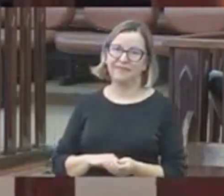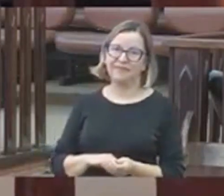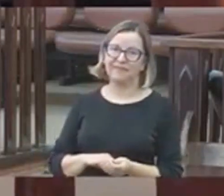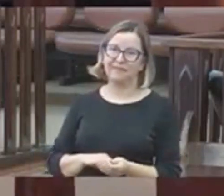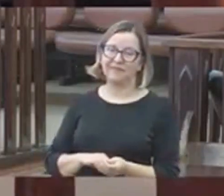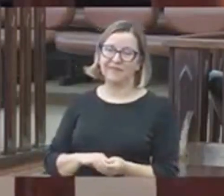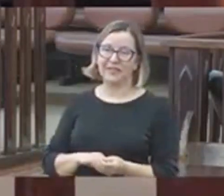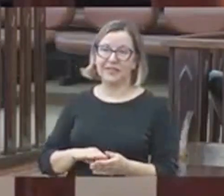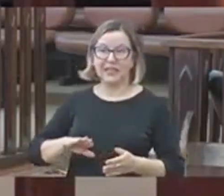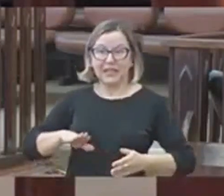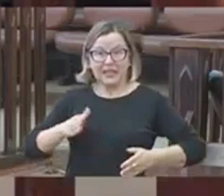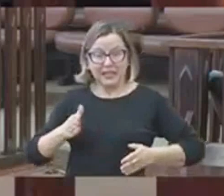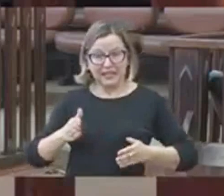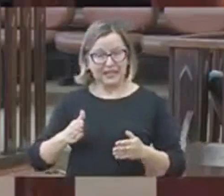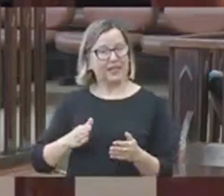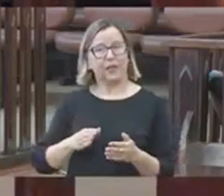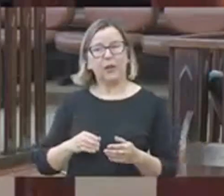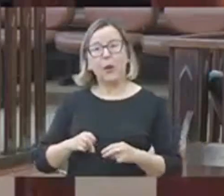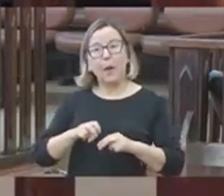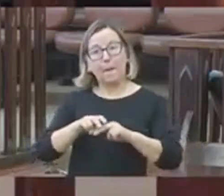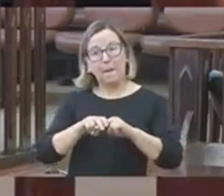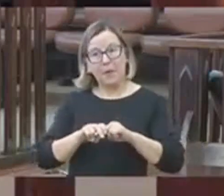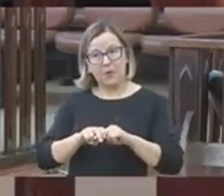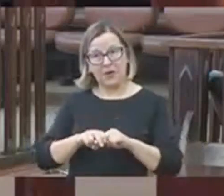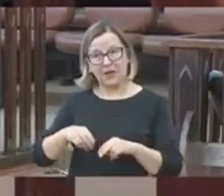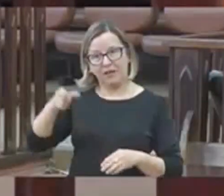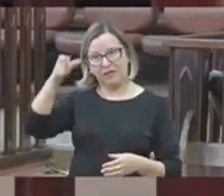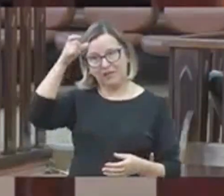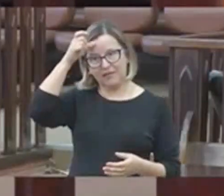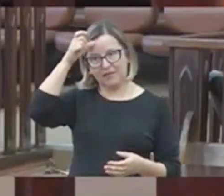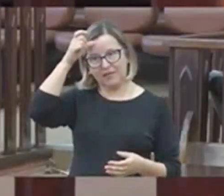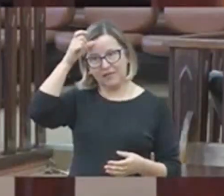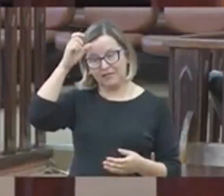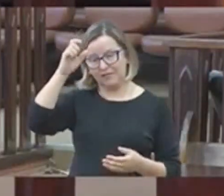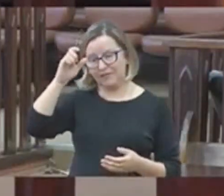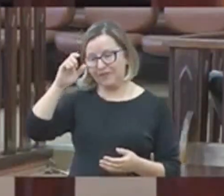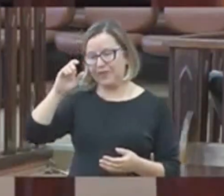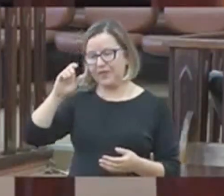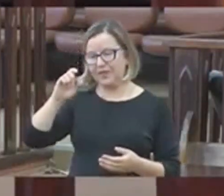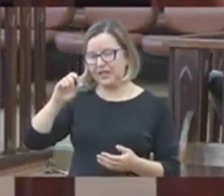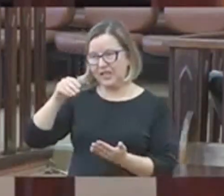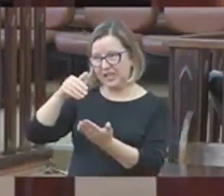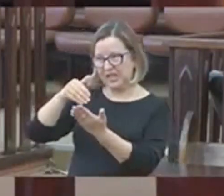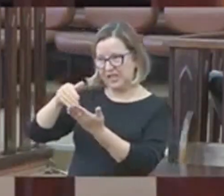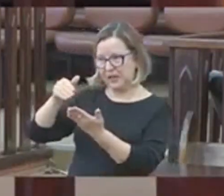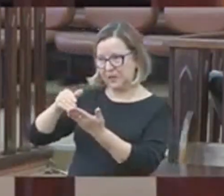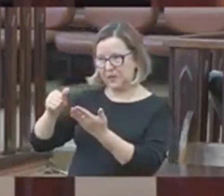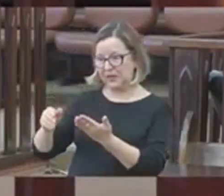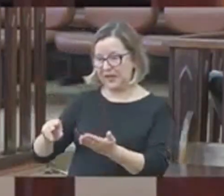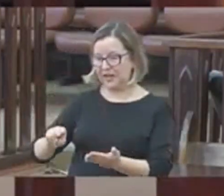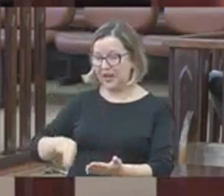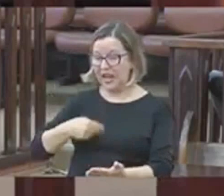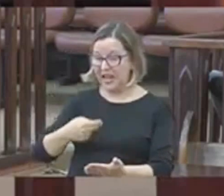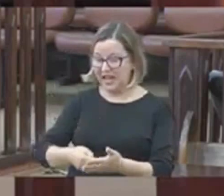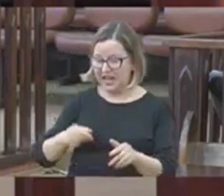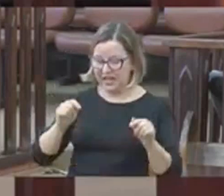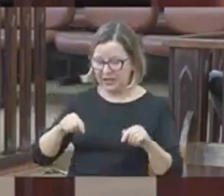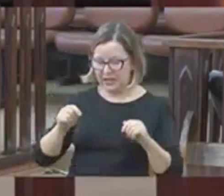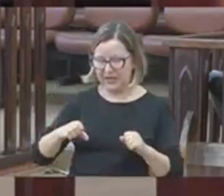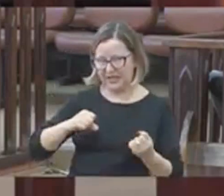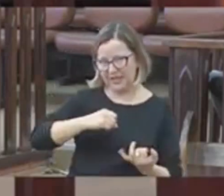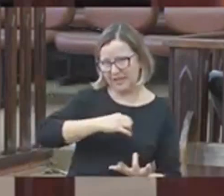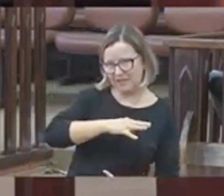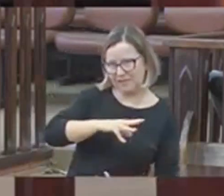a Satanás, a queda dele. Ali está se tratando sobre reis, e ali a atitude